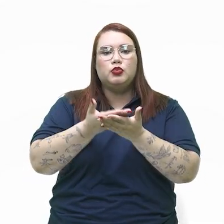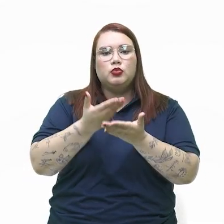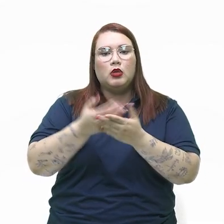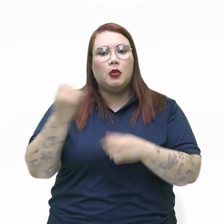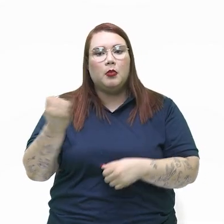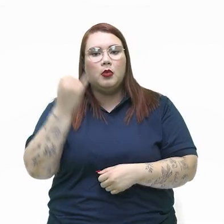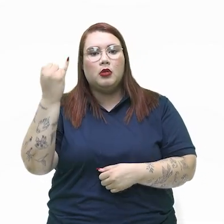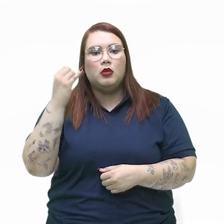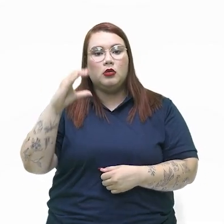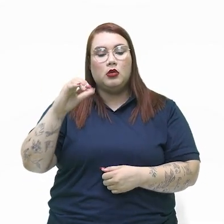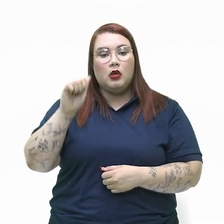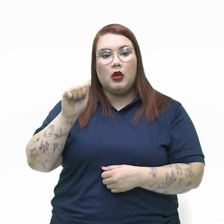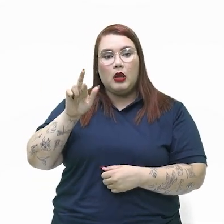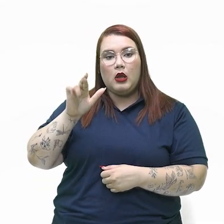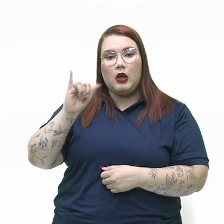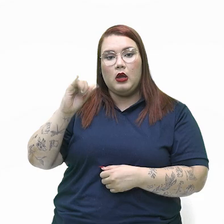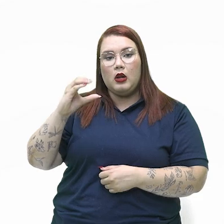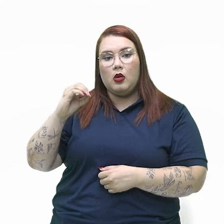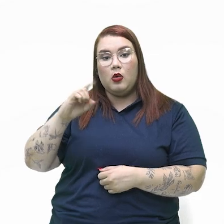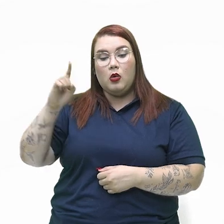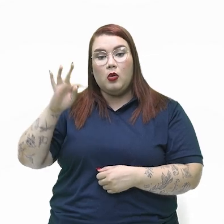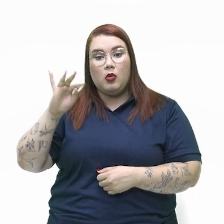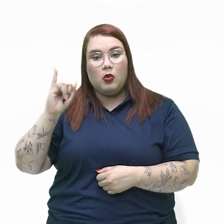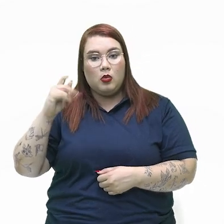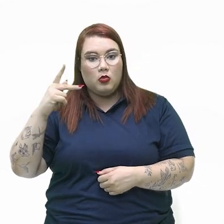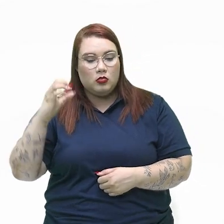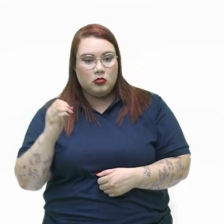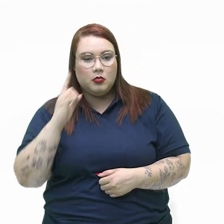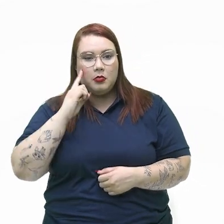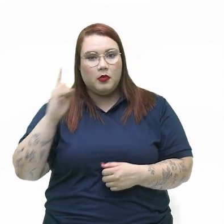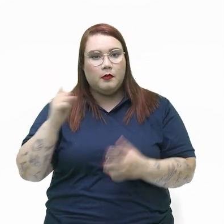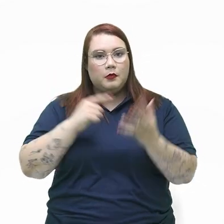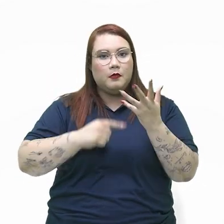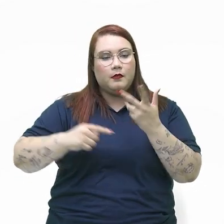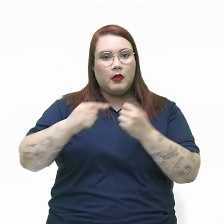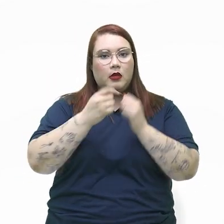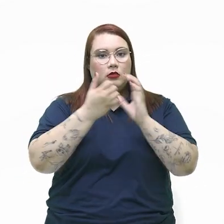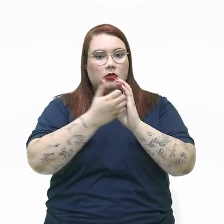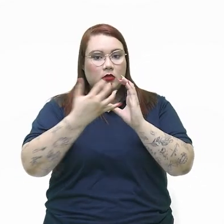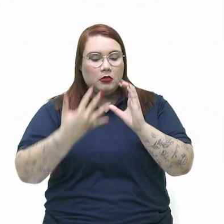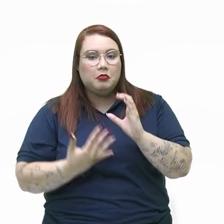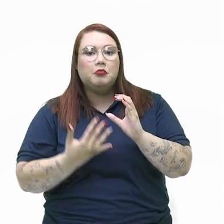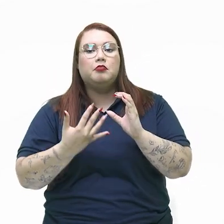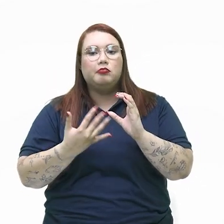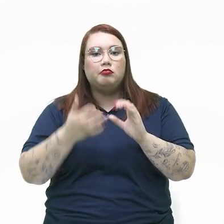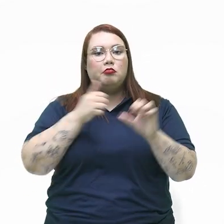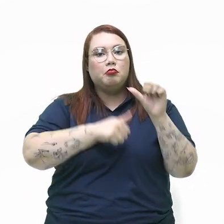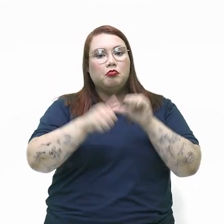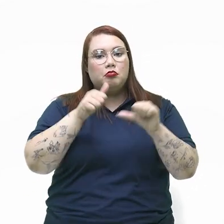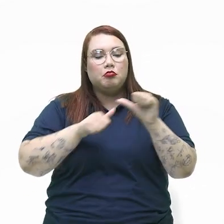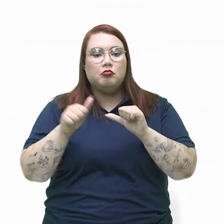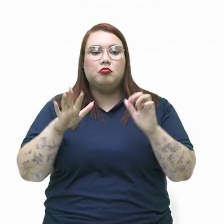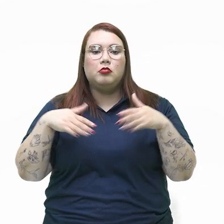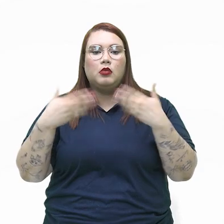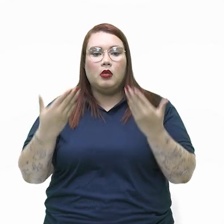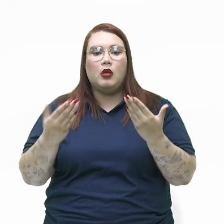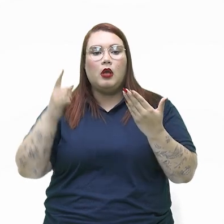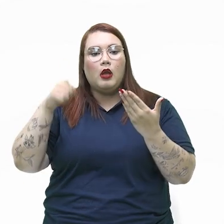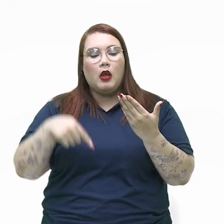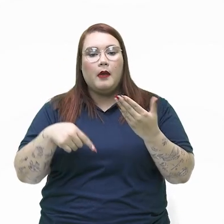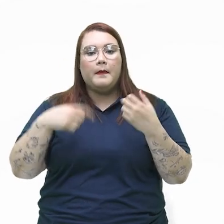A gente viu aí essa questão das características das mutações, né? Então, elas já são